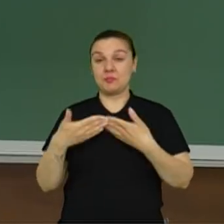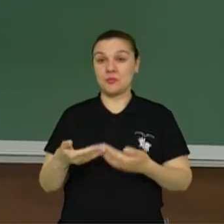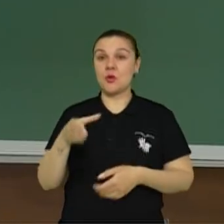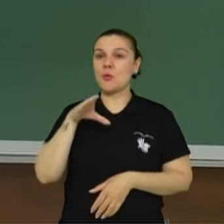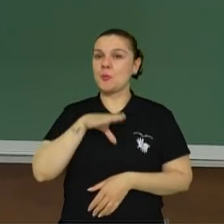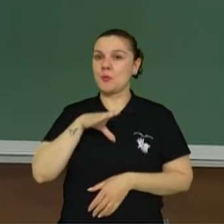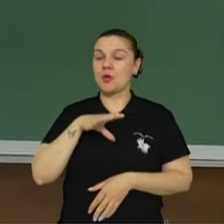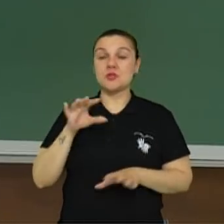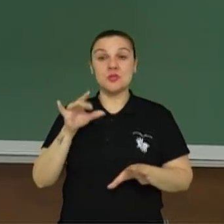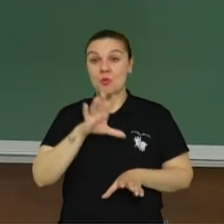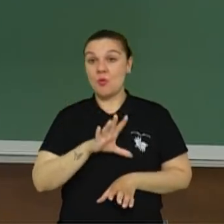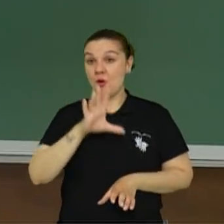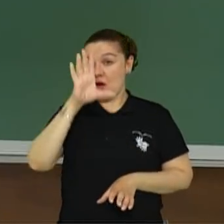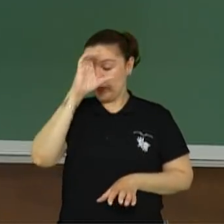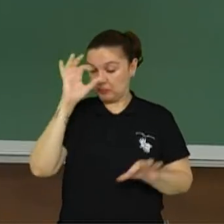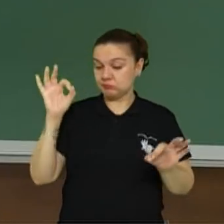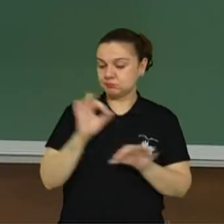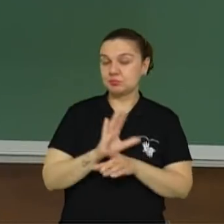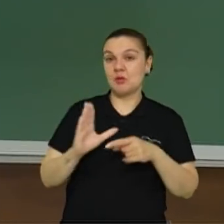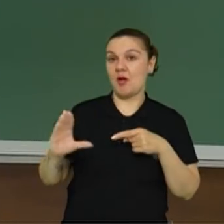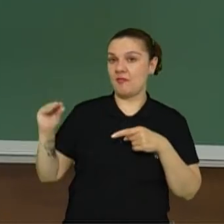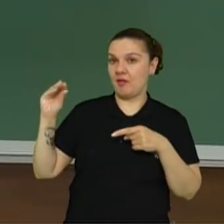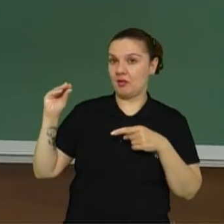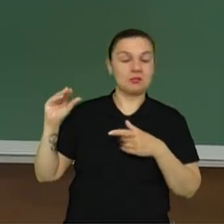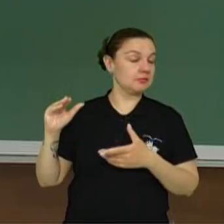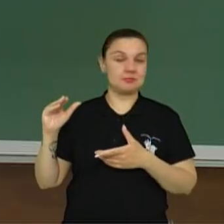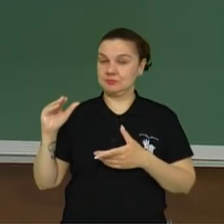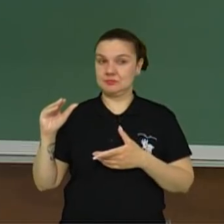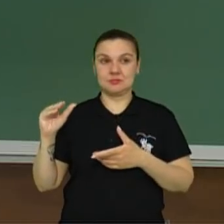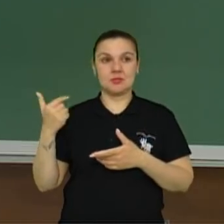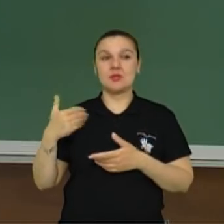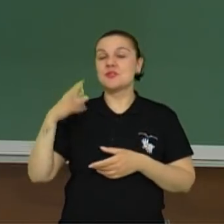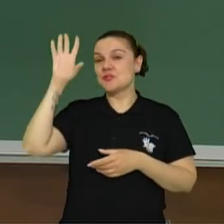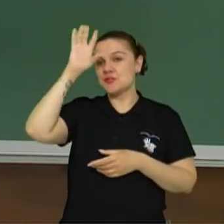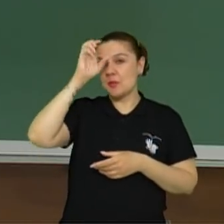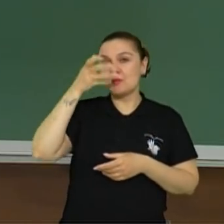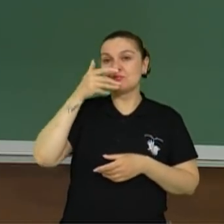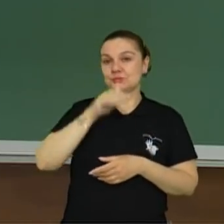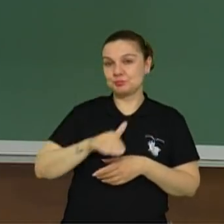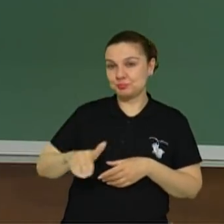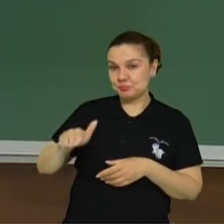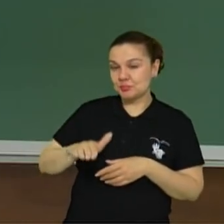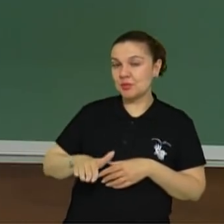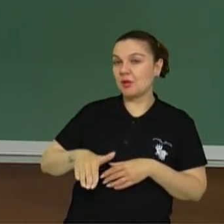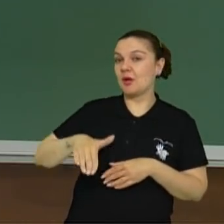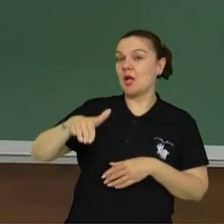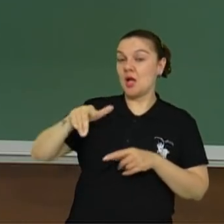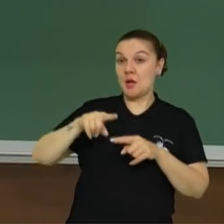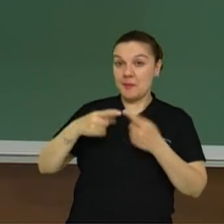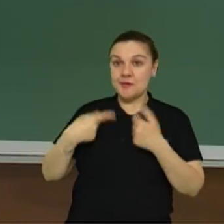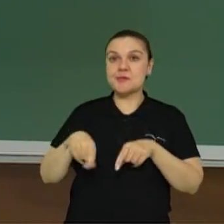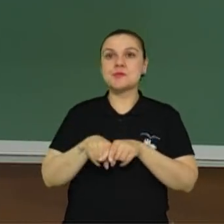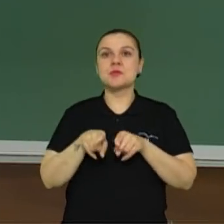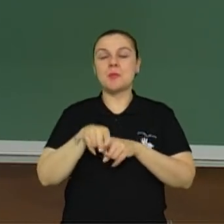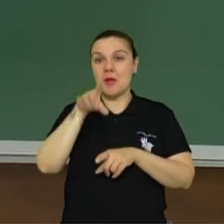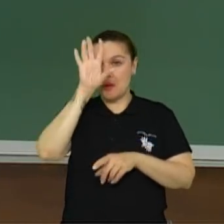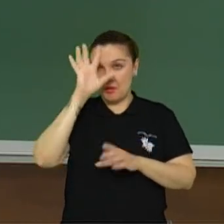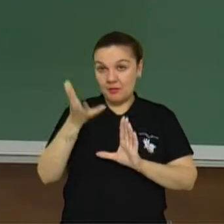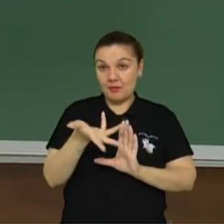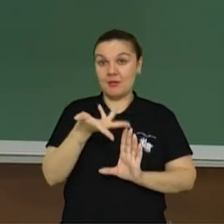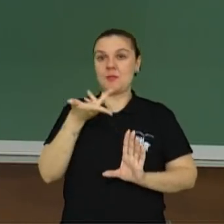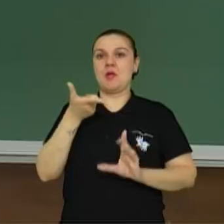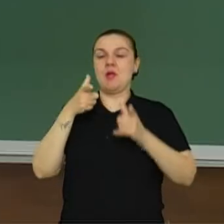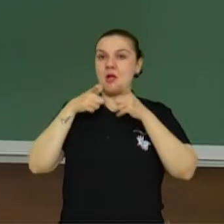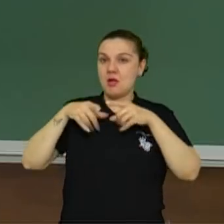portuguesa, a gente não aprende simplesmente a falar, né? Nós aprendemos isso desde os primeiros anos de vida, mas nós aprendemos a melhorar a